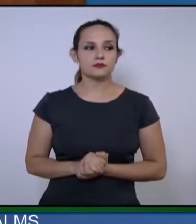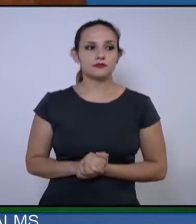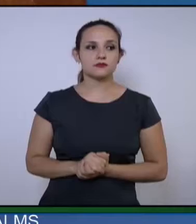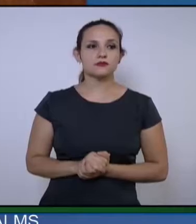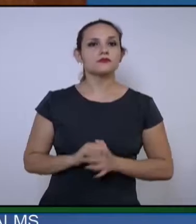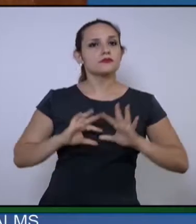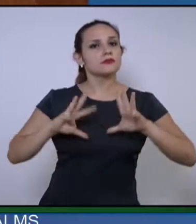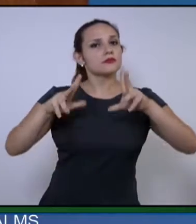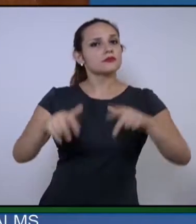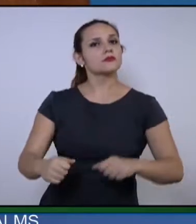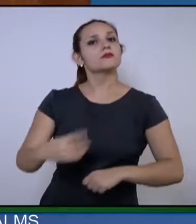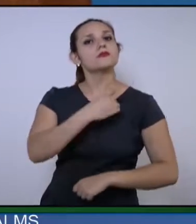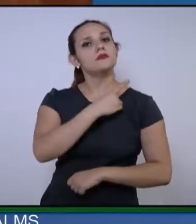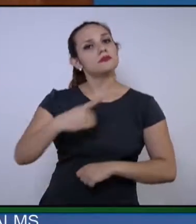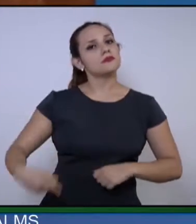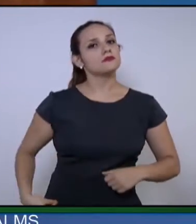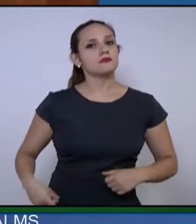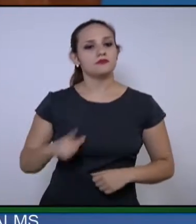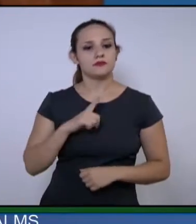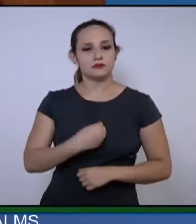senhores deputados,